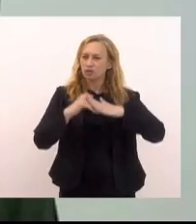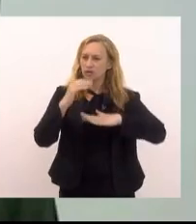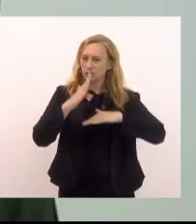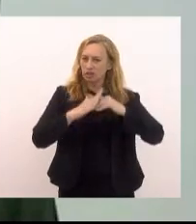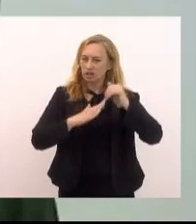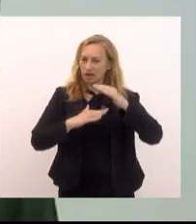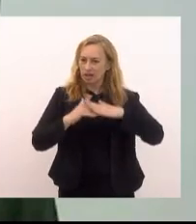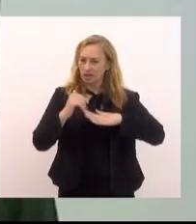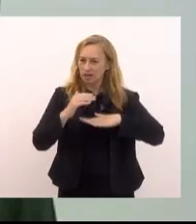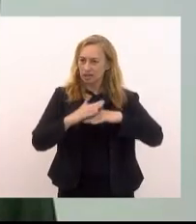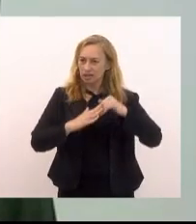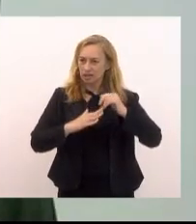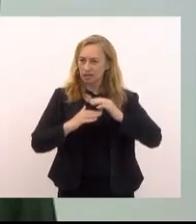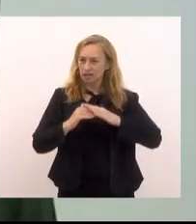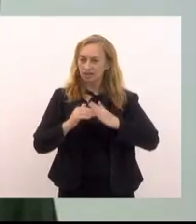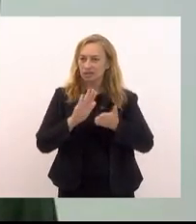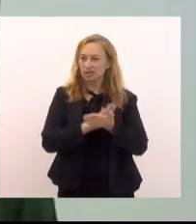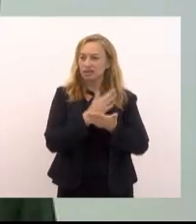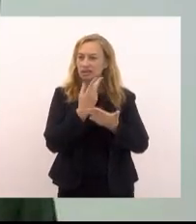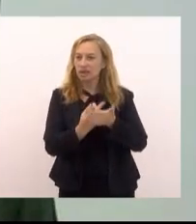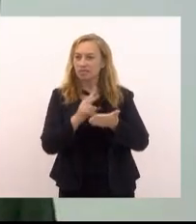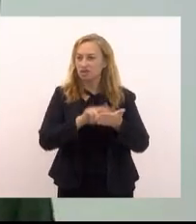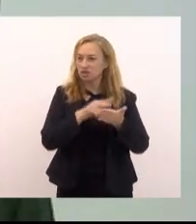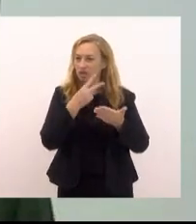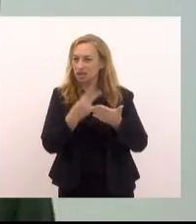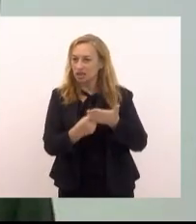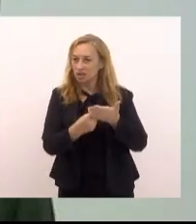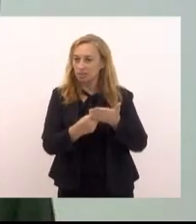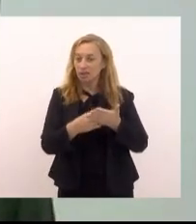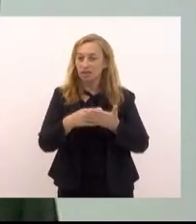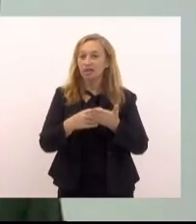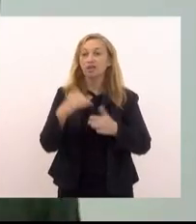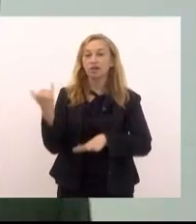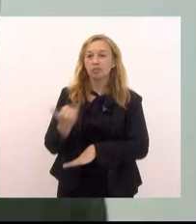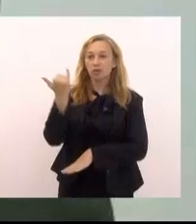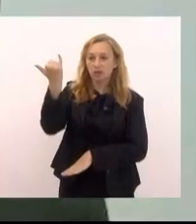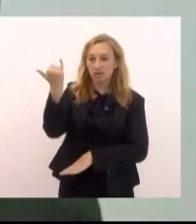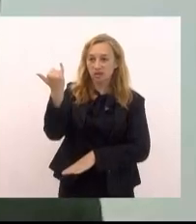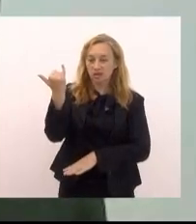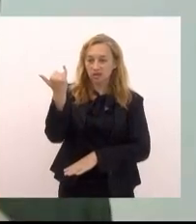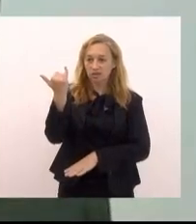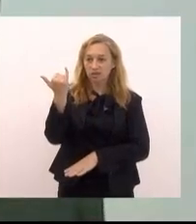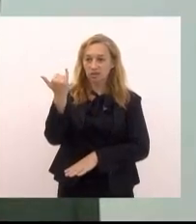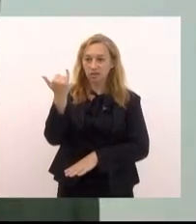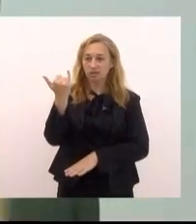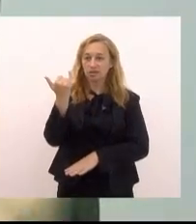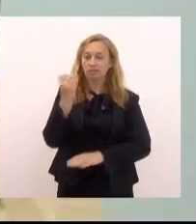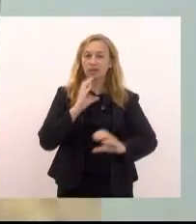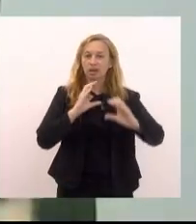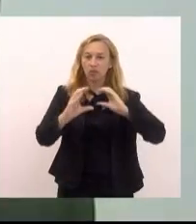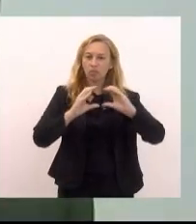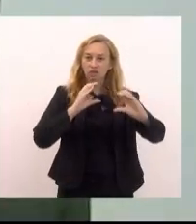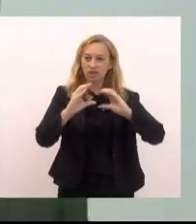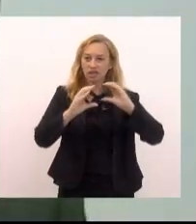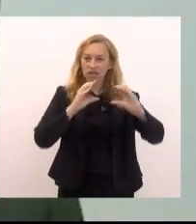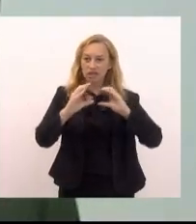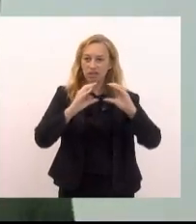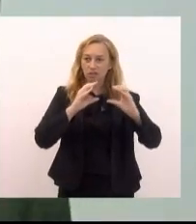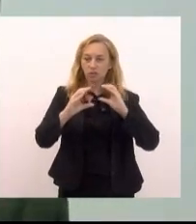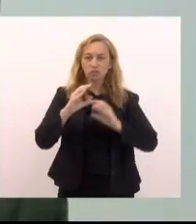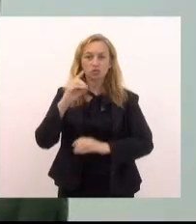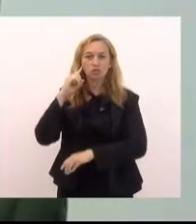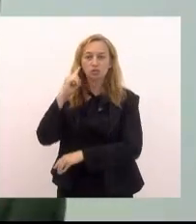da linguagem de Libra um instrumental importante para que nossa voz seja